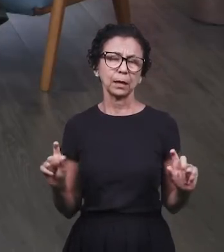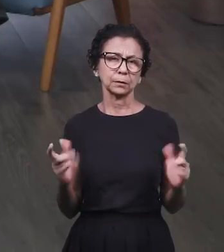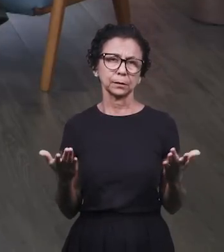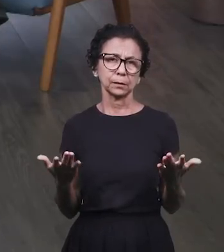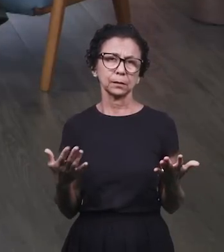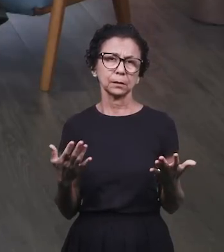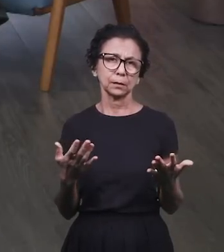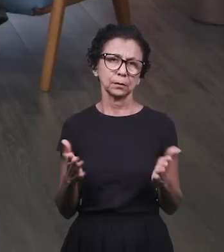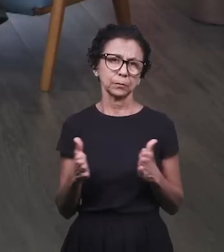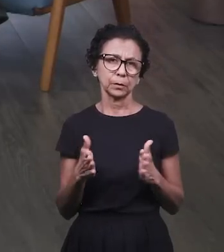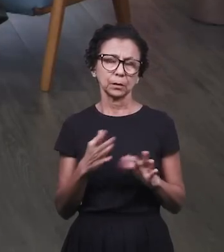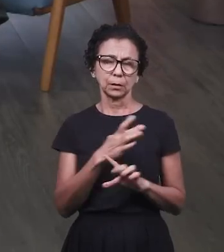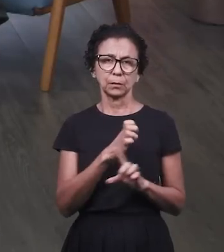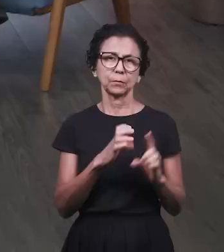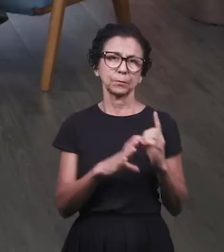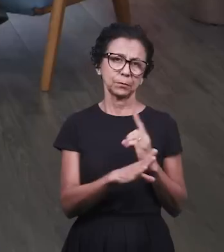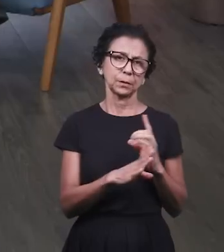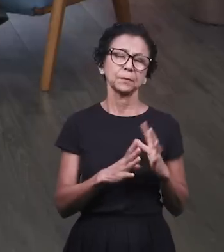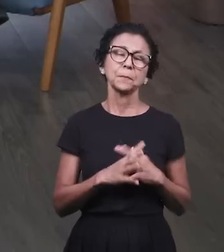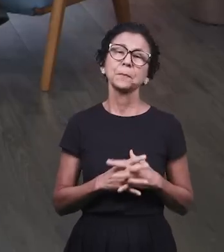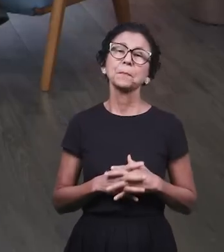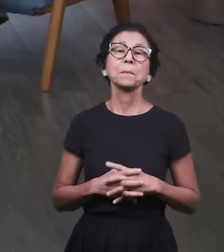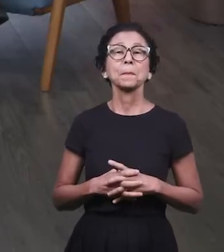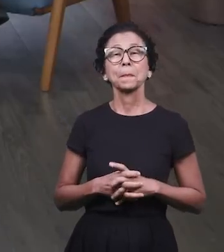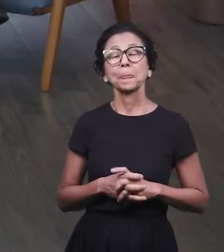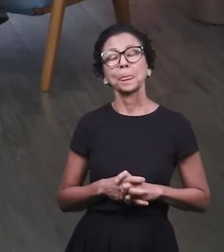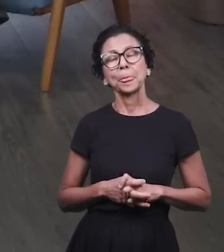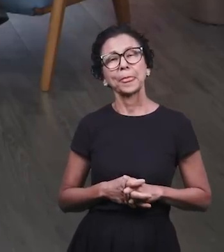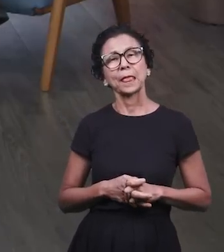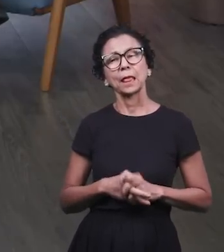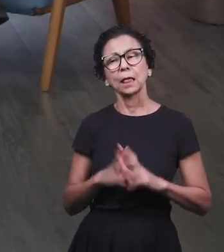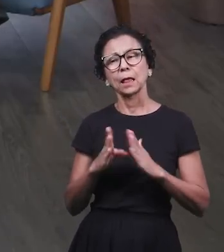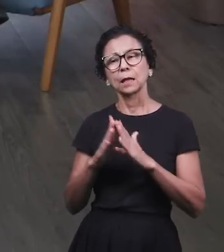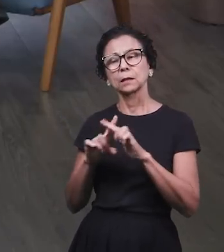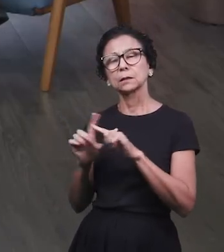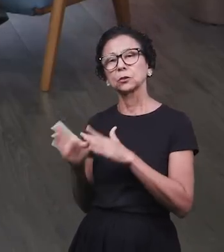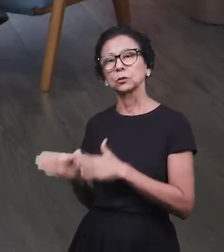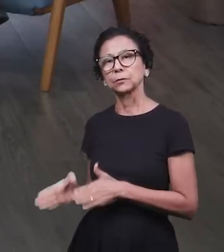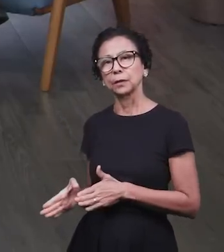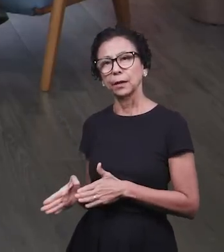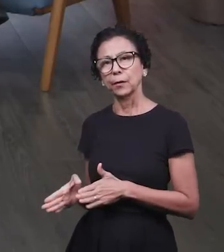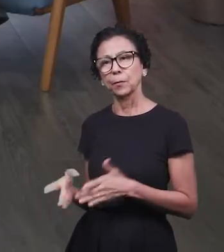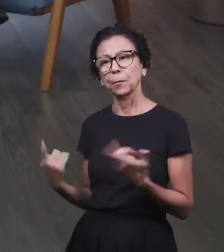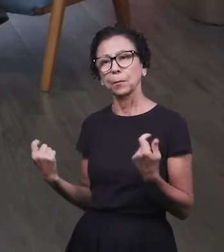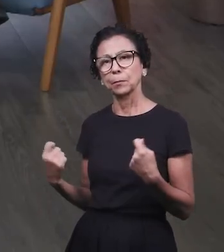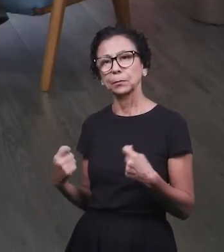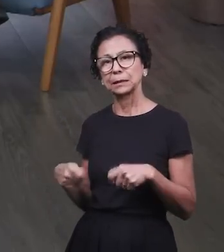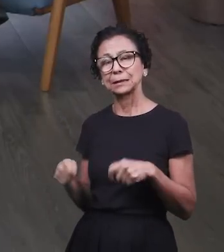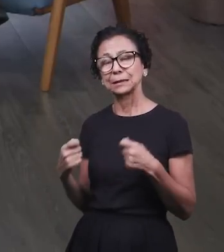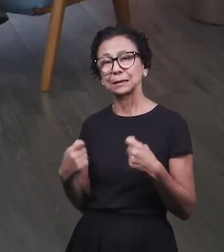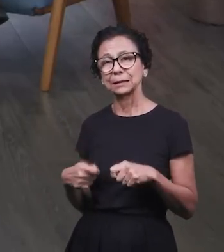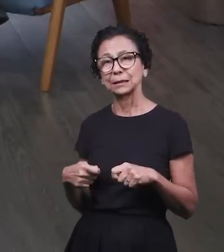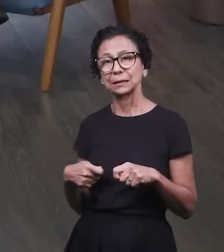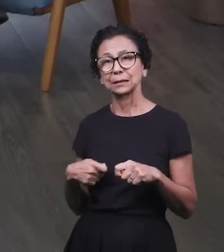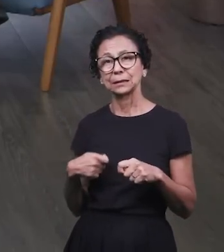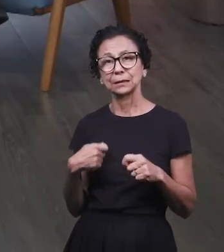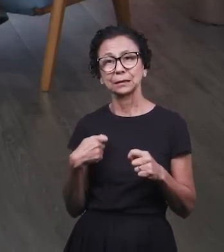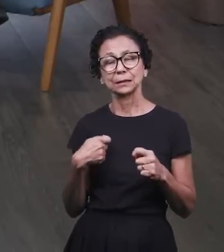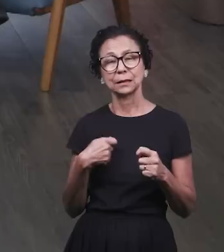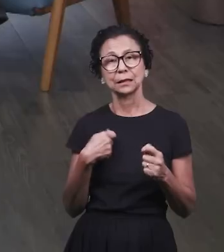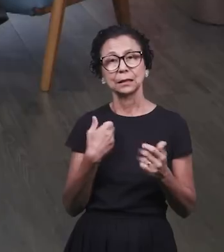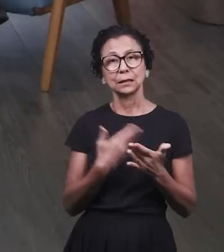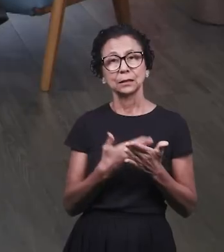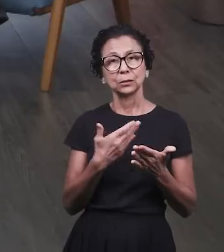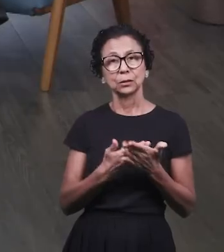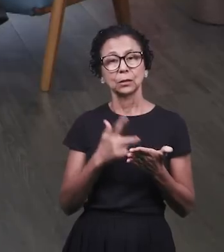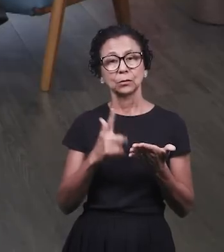bíblica dominical, quando foram feitas essas perguntas. Ele disse o seguinte: a igreja fiel, ela precisa estudar o livro de Cantares até